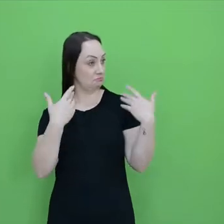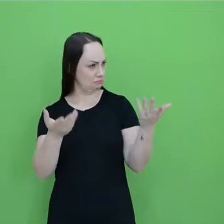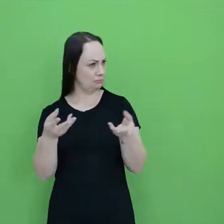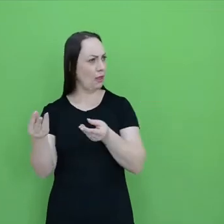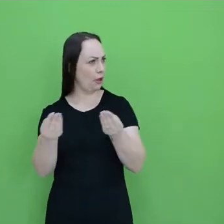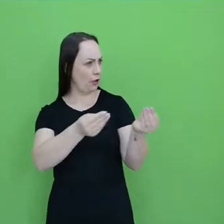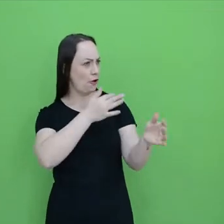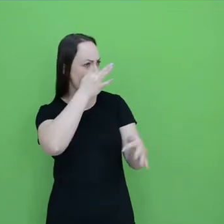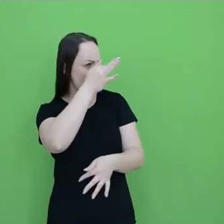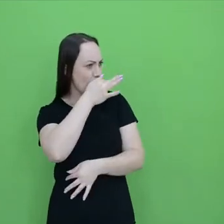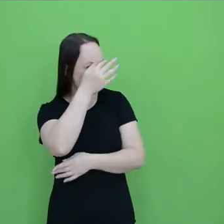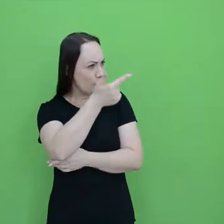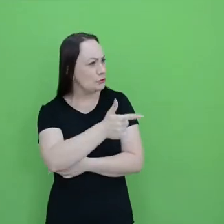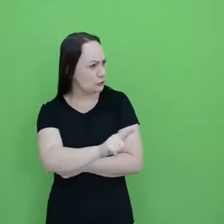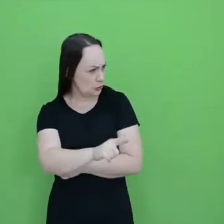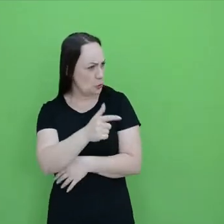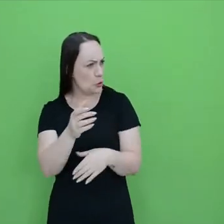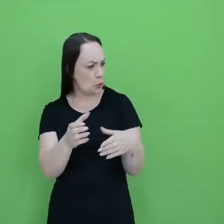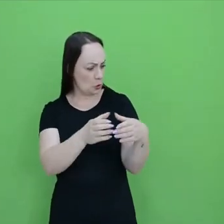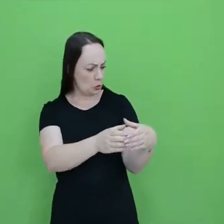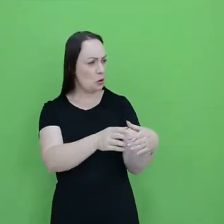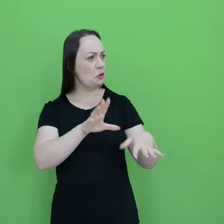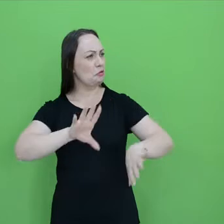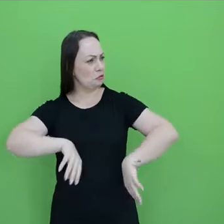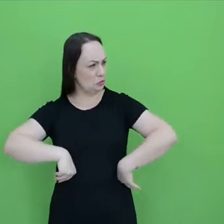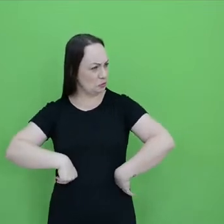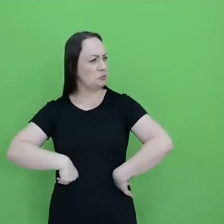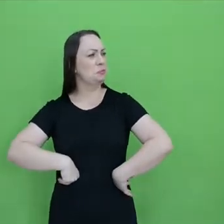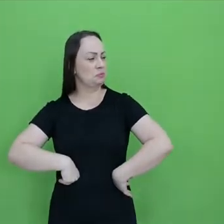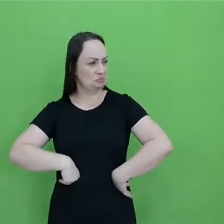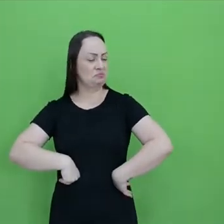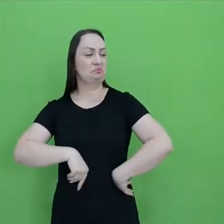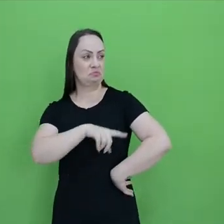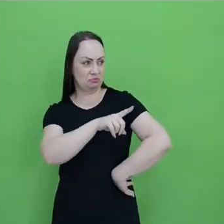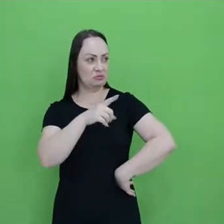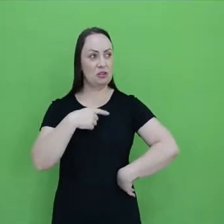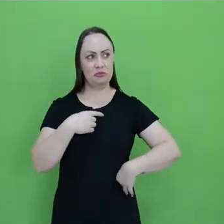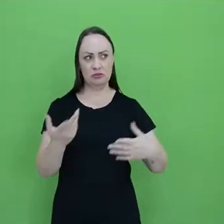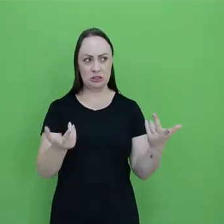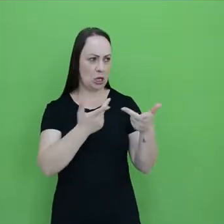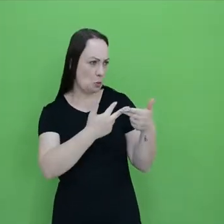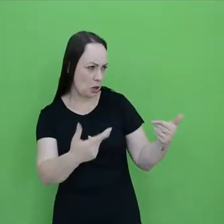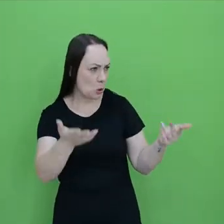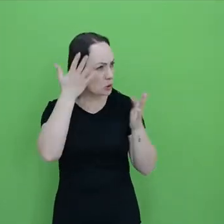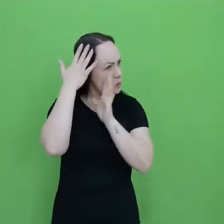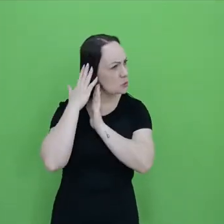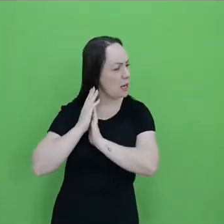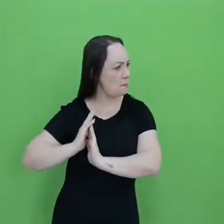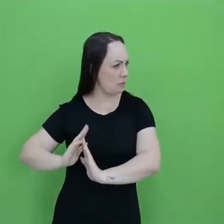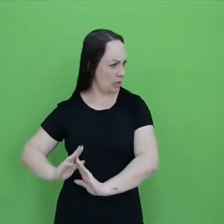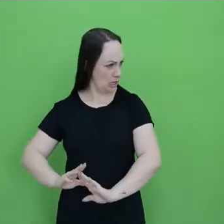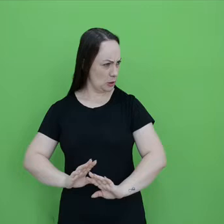Recebeu flores novamente, foi? Está passando algo nos cabelos,